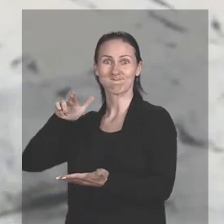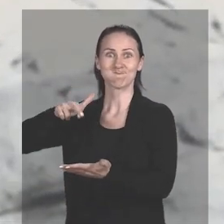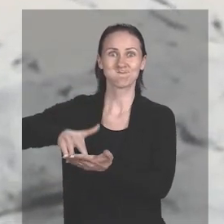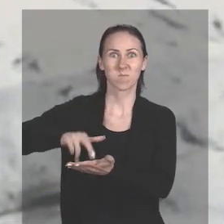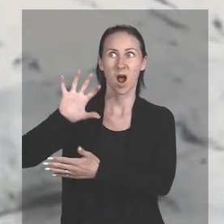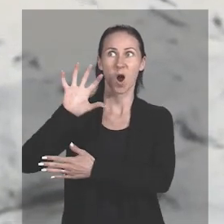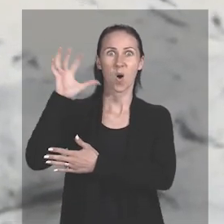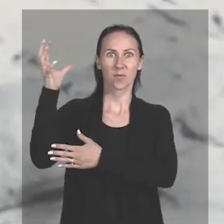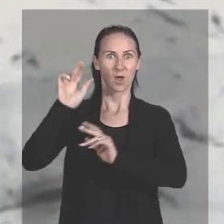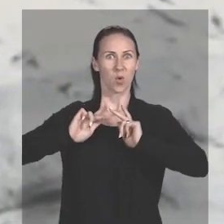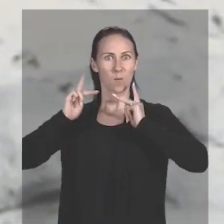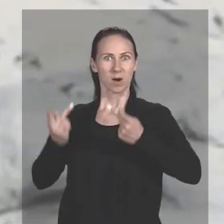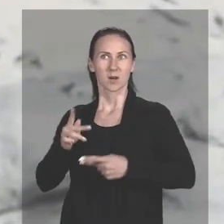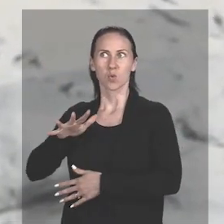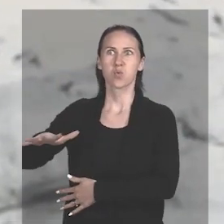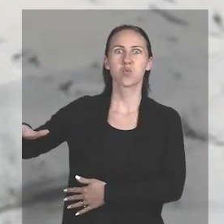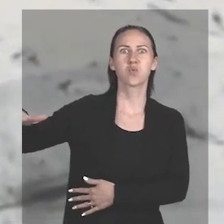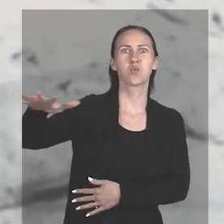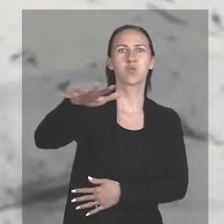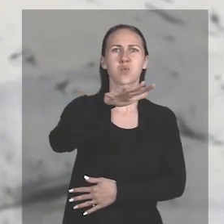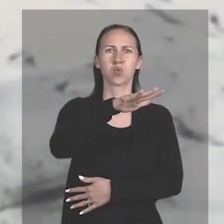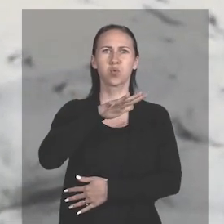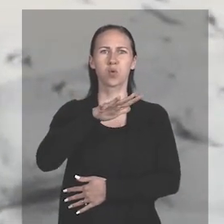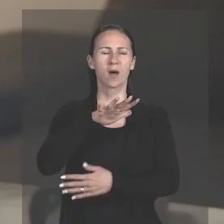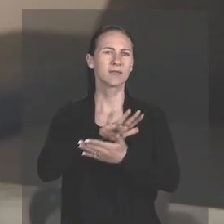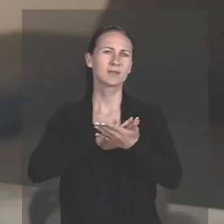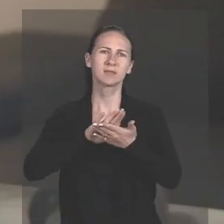nenhuma grande realização da humanidade